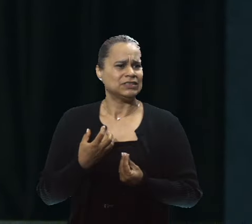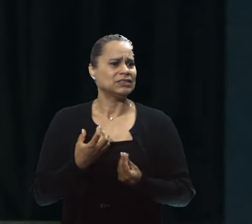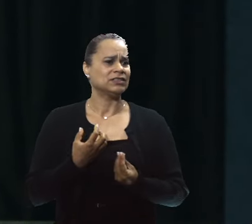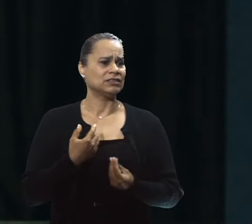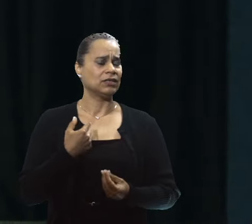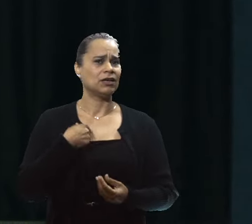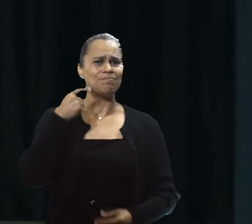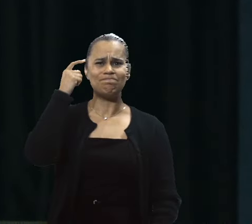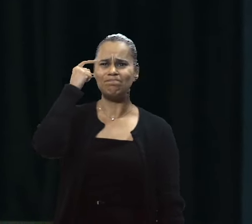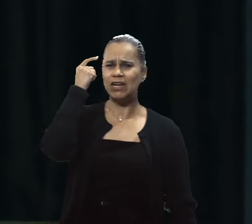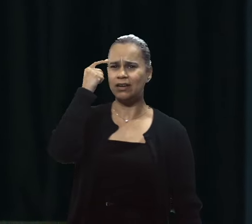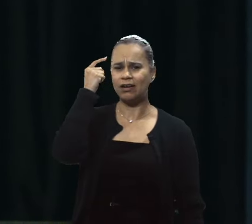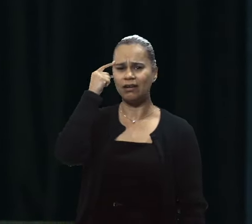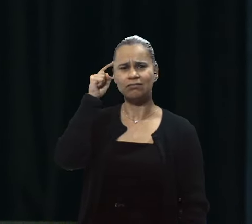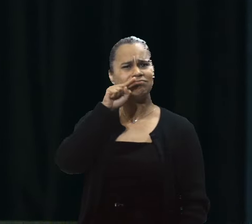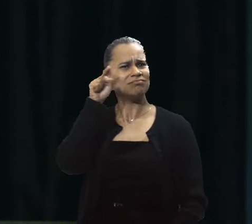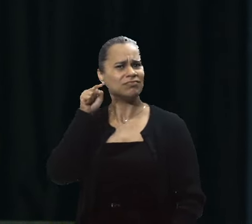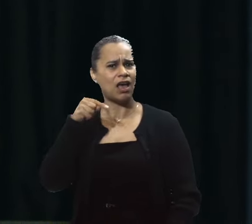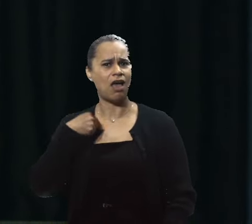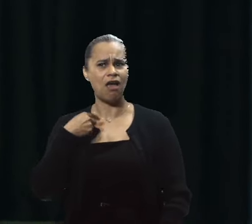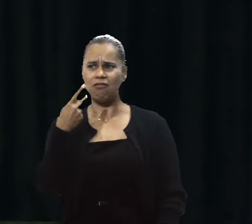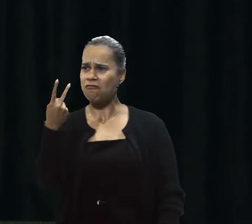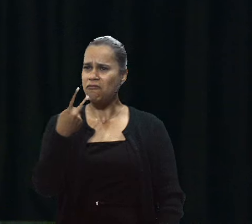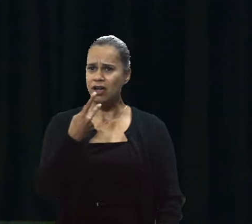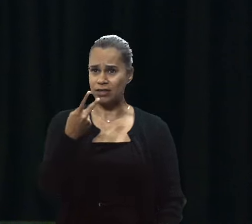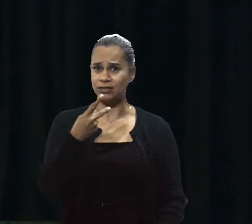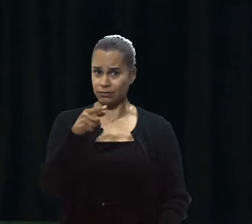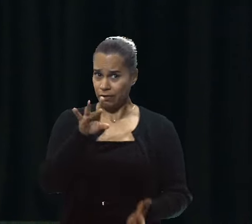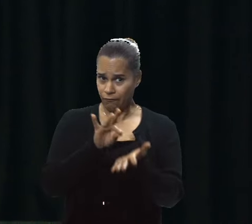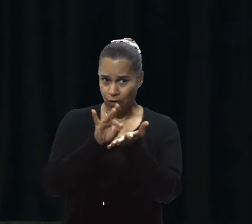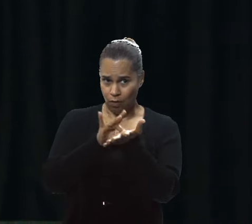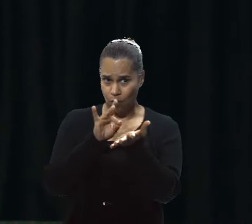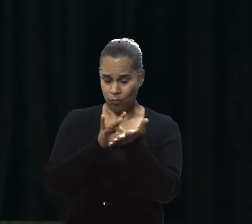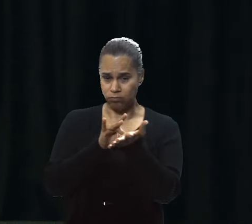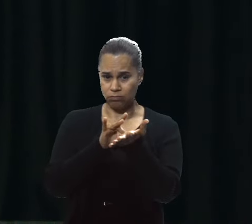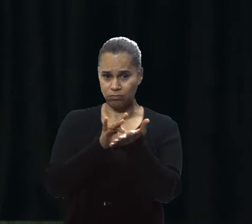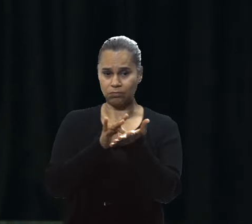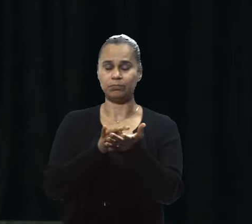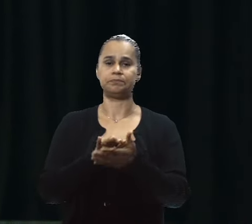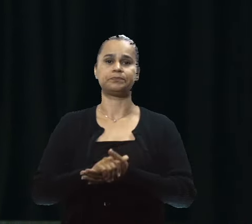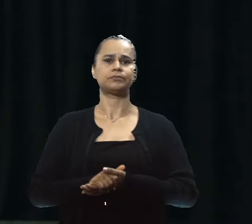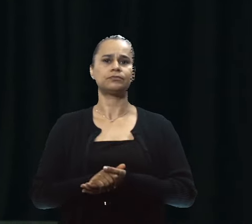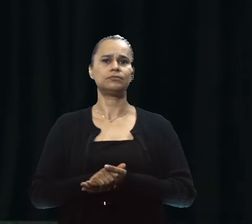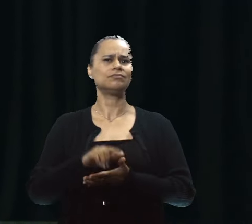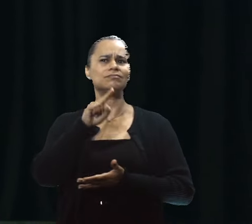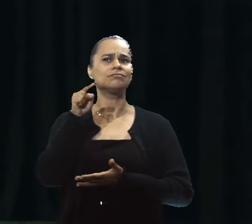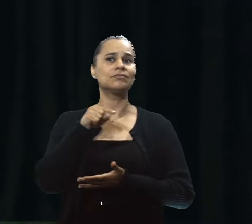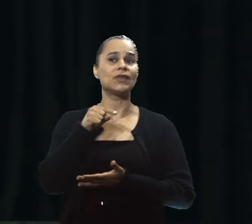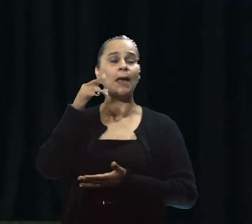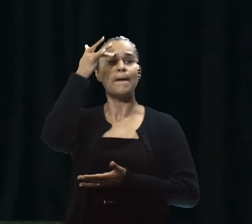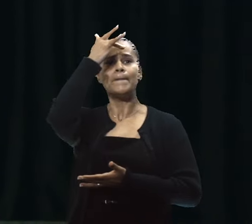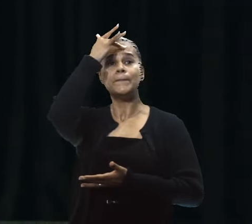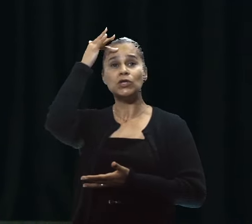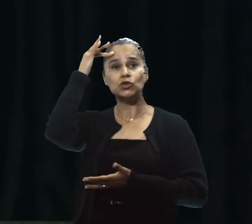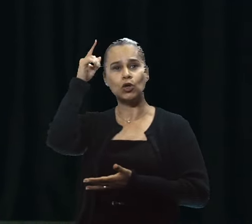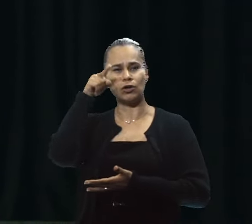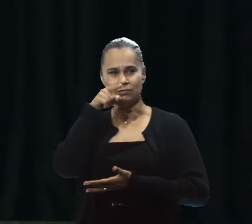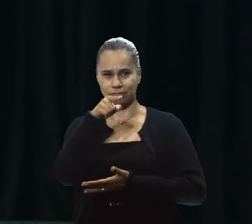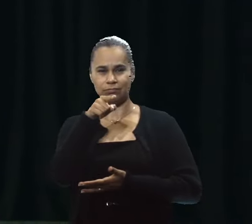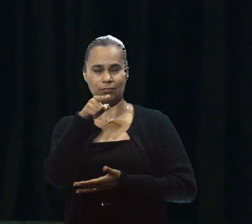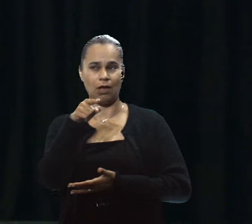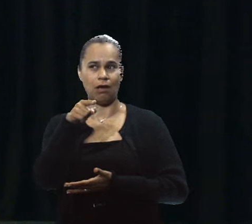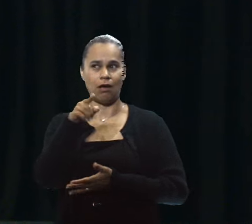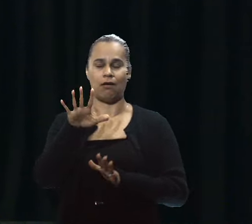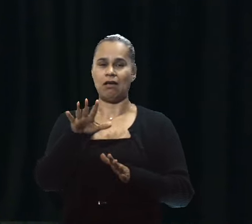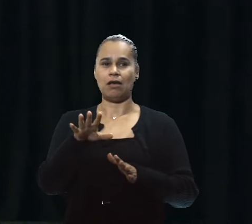eu fiquei pensando: será que eu e você, quero que você seja sincero, se alguma pessoa que você não gosta, que tem